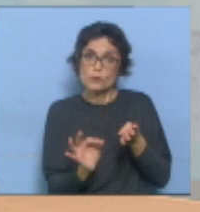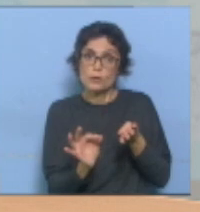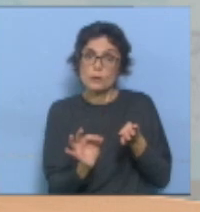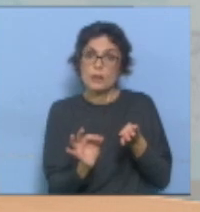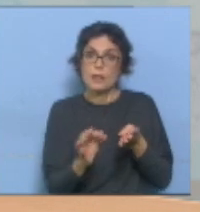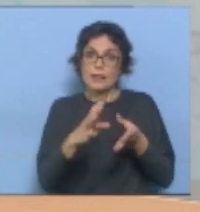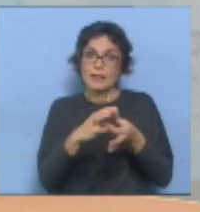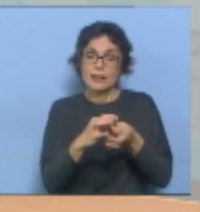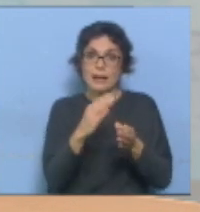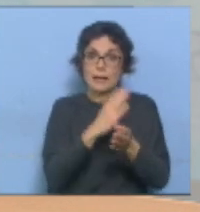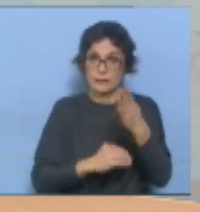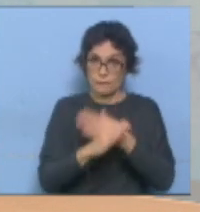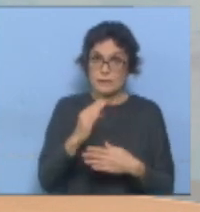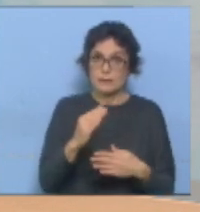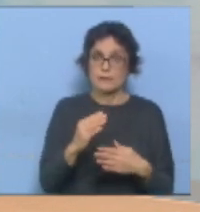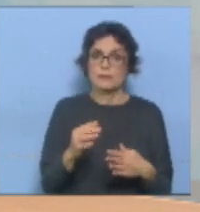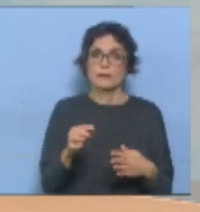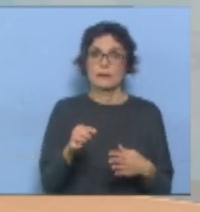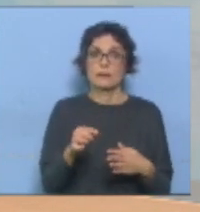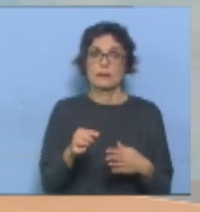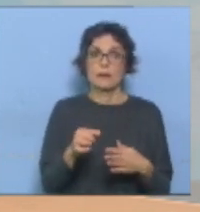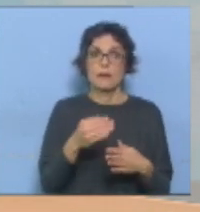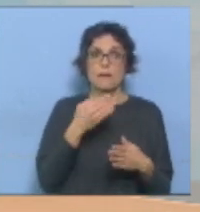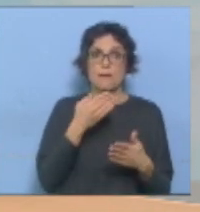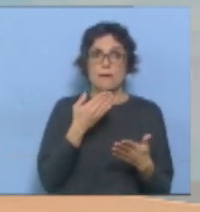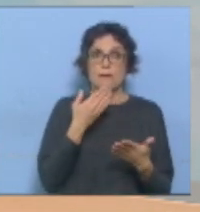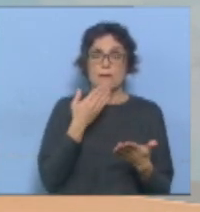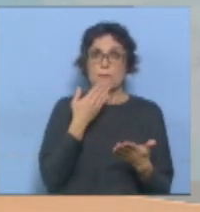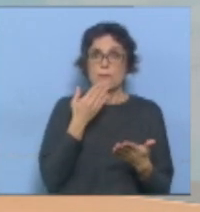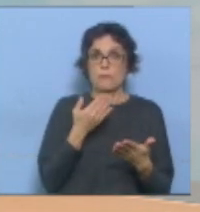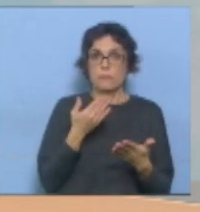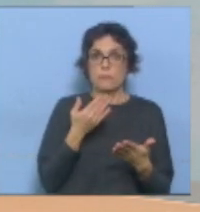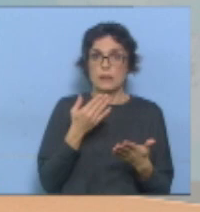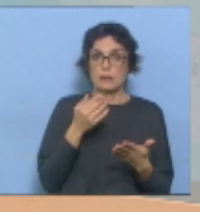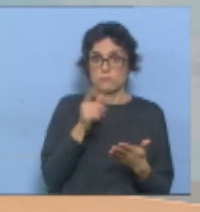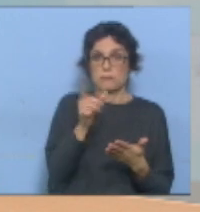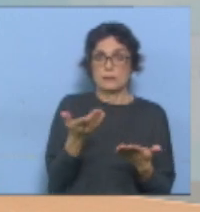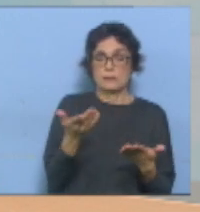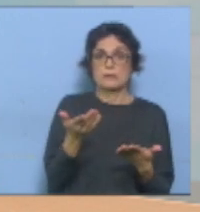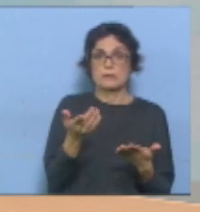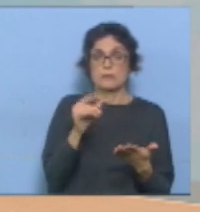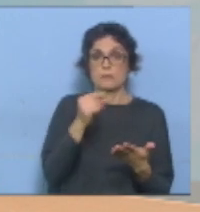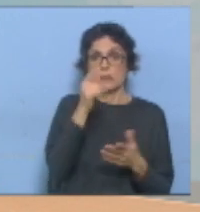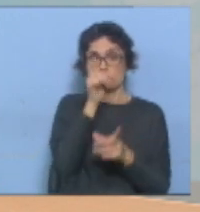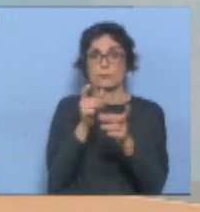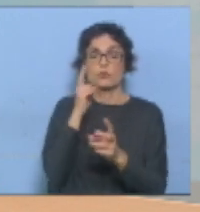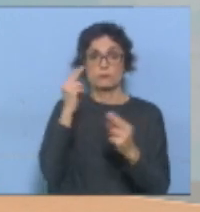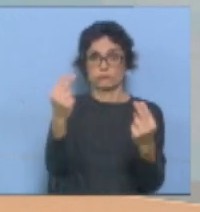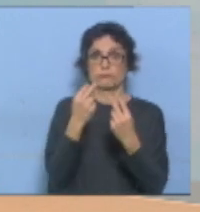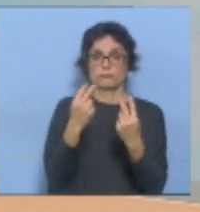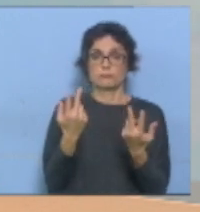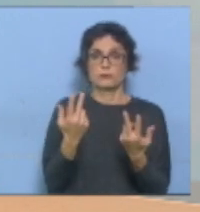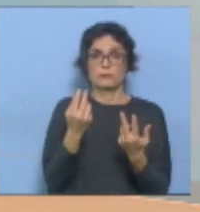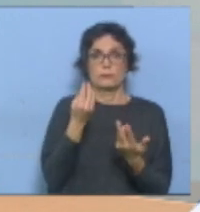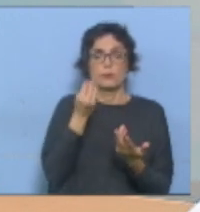a deficiência, e por isso pedi-lhe, Carmo Diniz, que indicasse também a quem nos está a ver e ouvir, por exemplo,